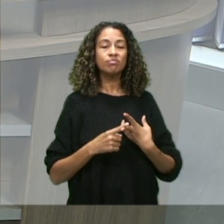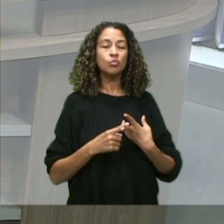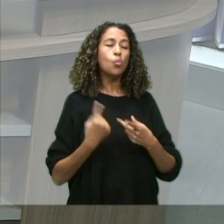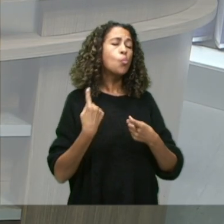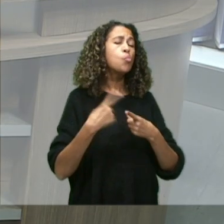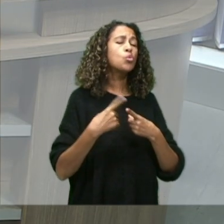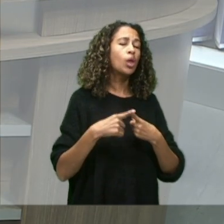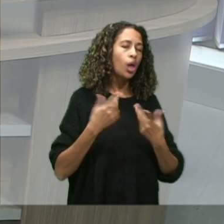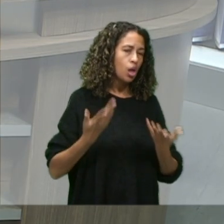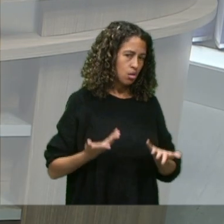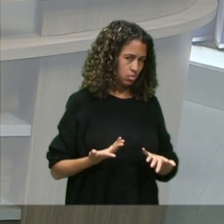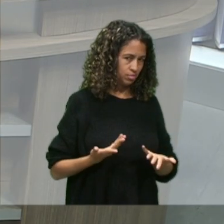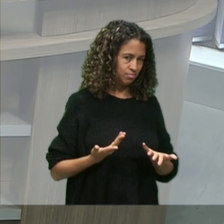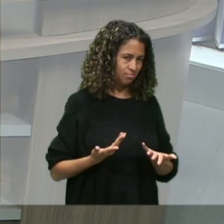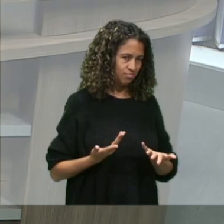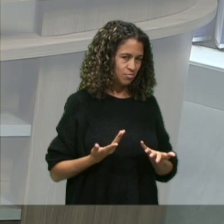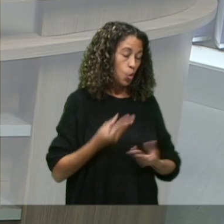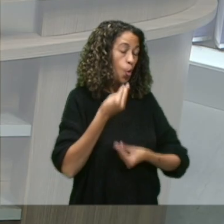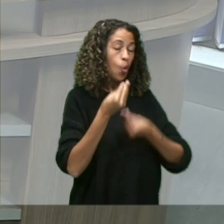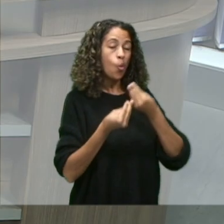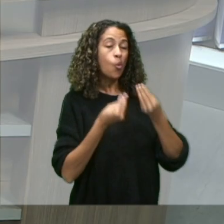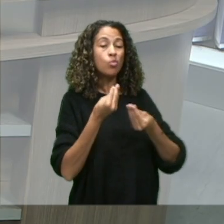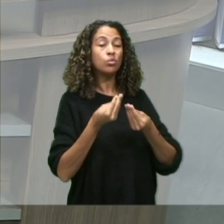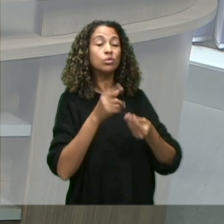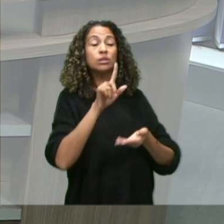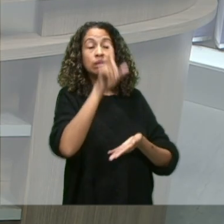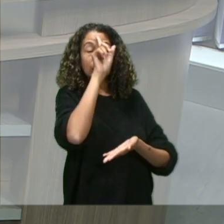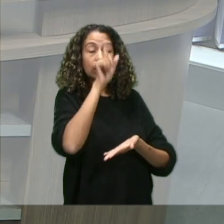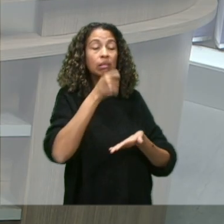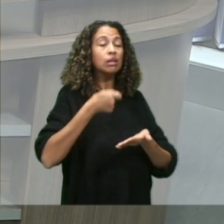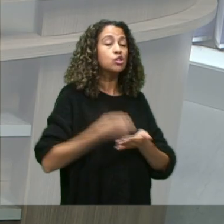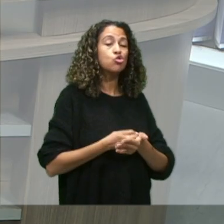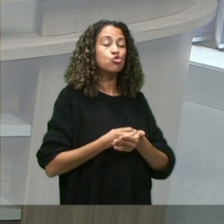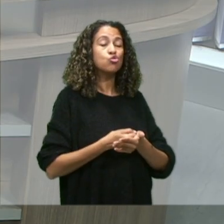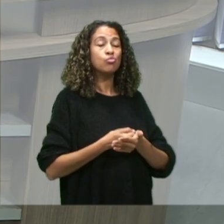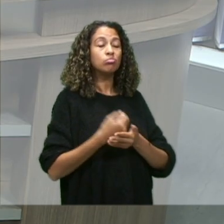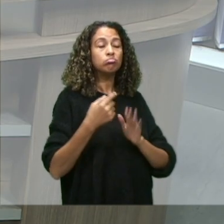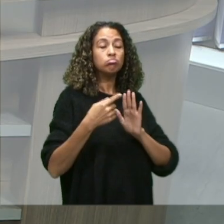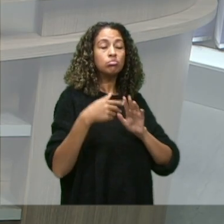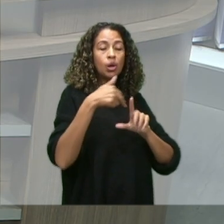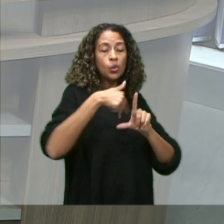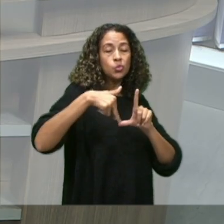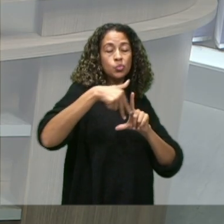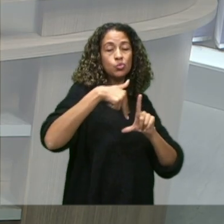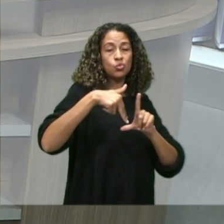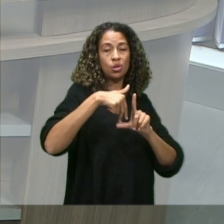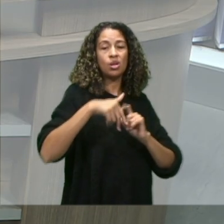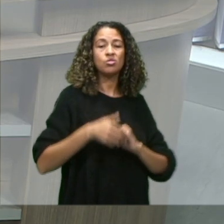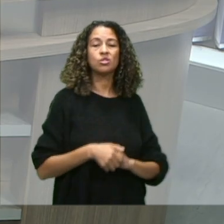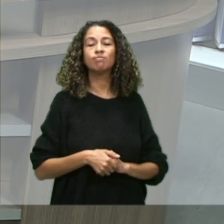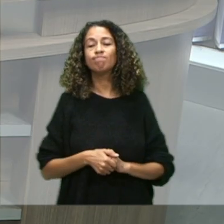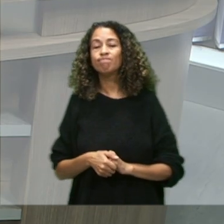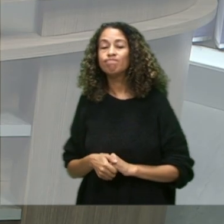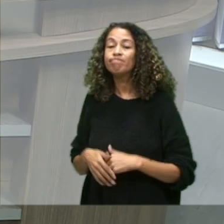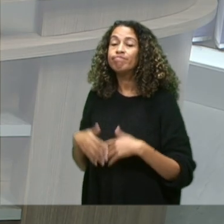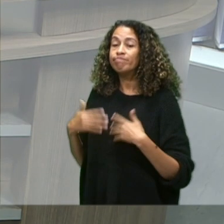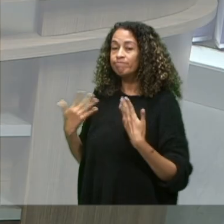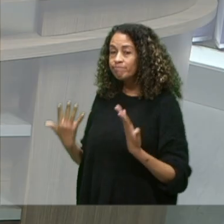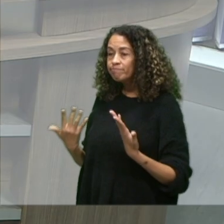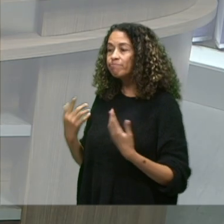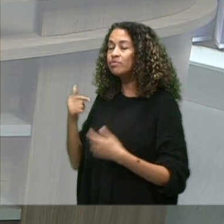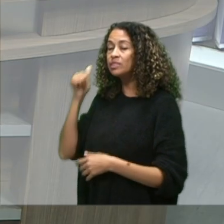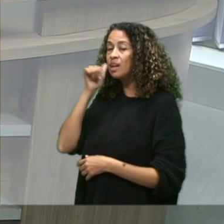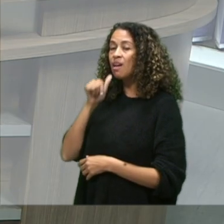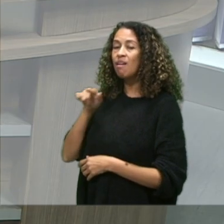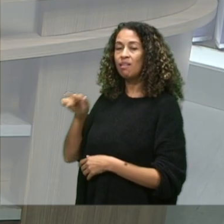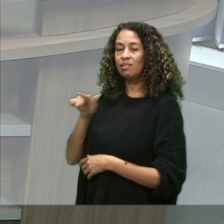quê? Assim, por que você pensou nessa personagem, a Amira? A Amira, ela é uma